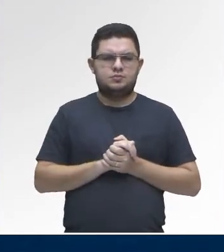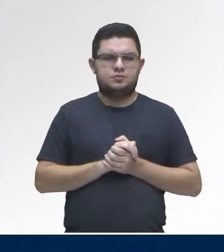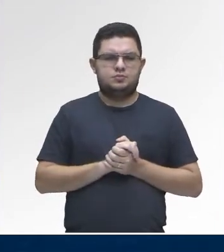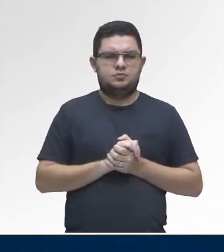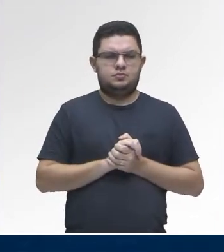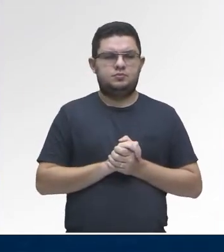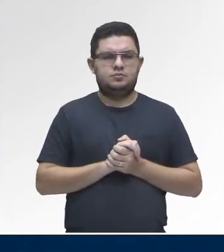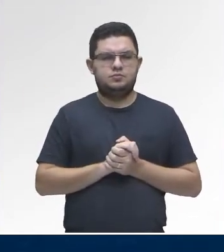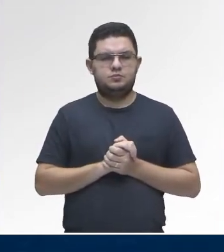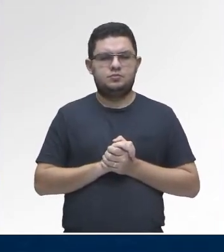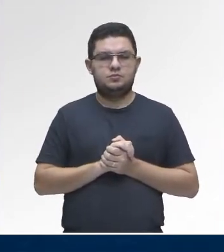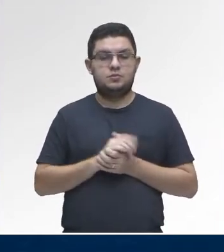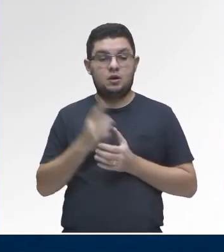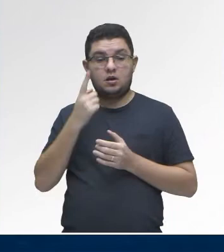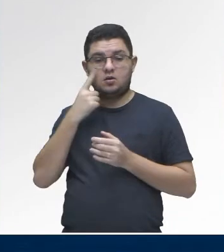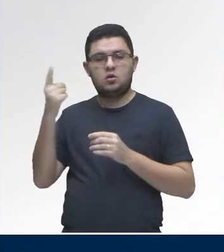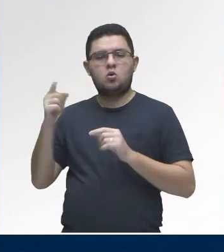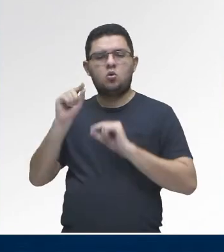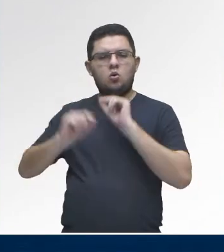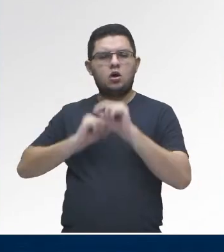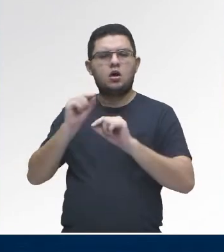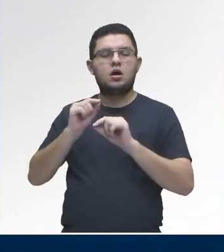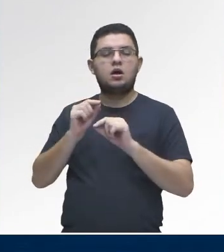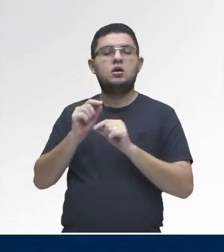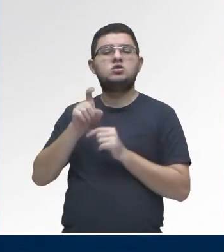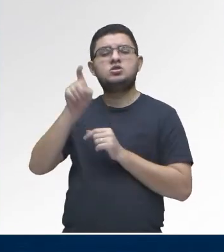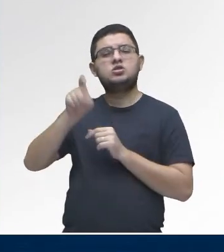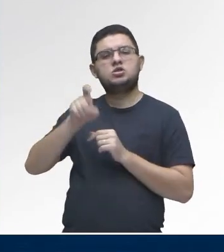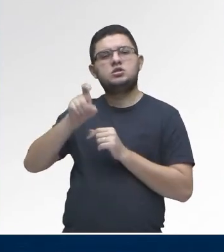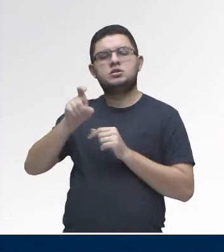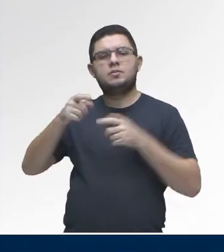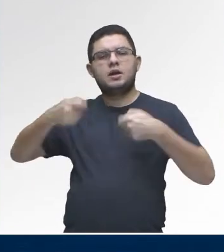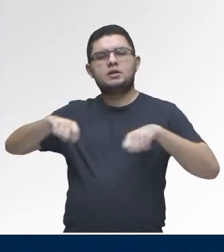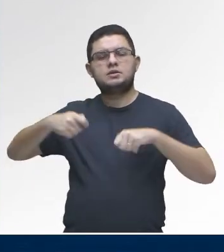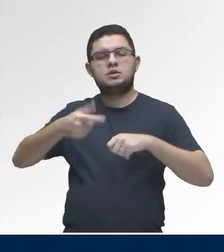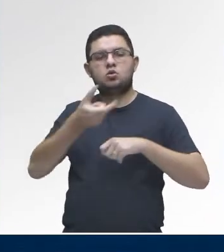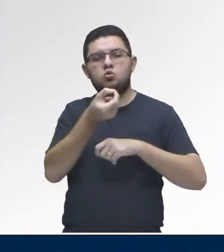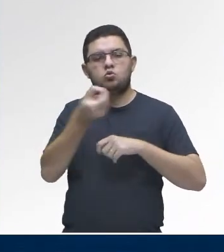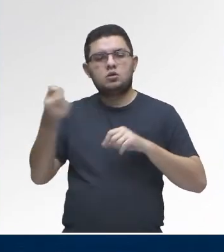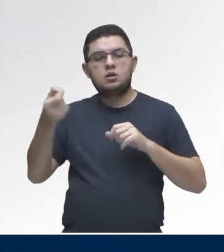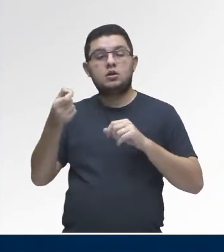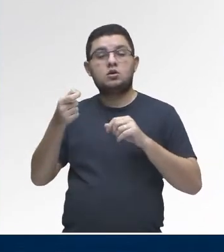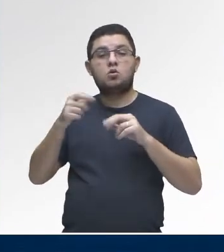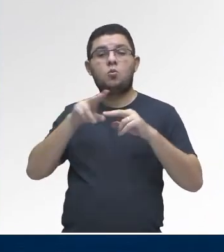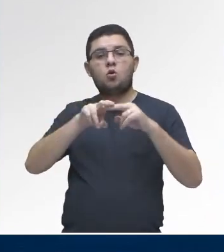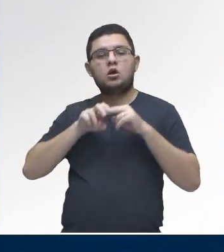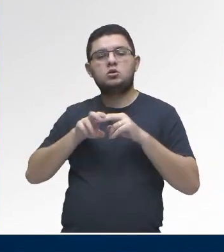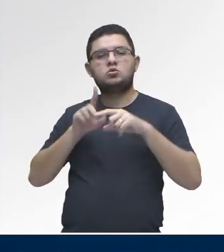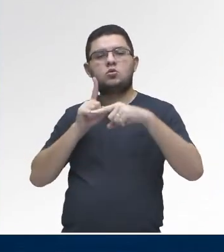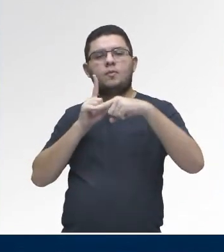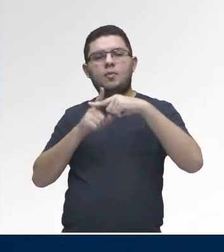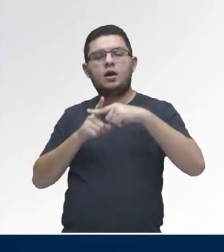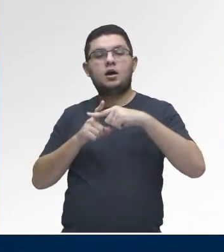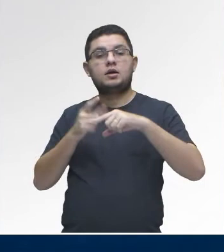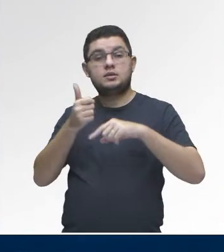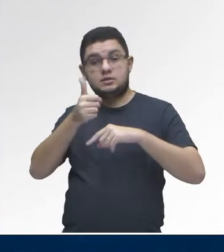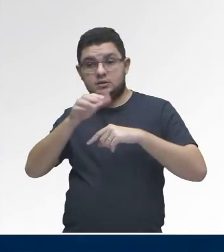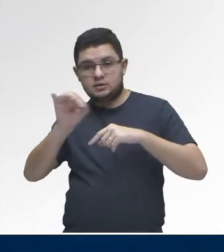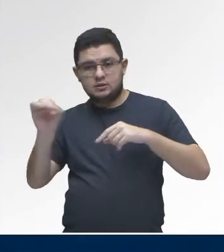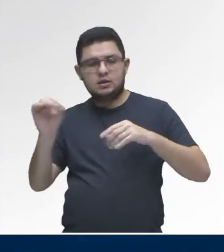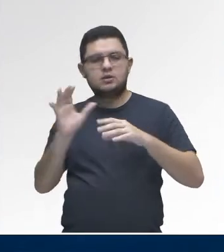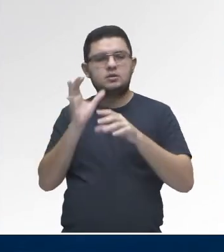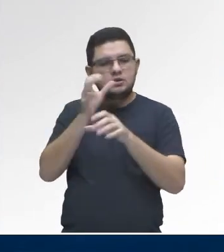conclusão de que esse x precisa ser 200, né? Por quê? eu vou ter aí 2 vezes